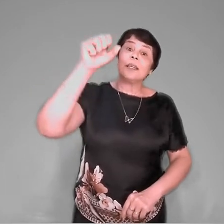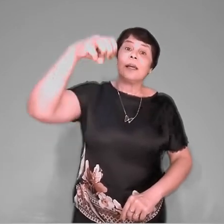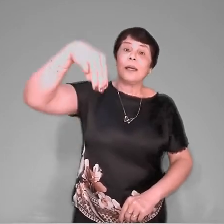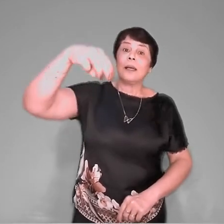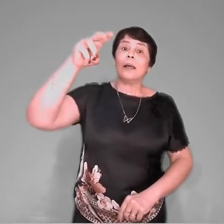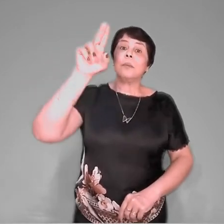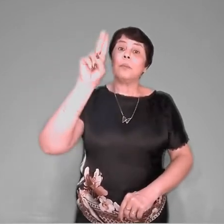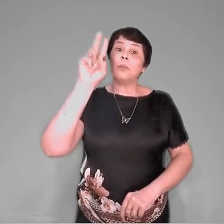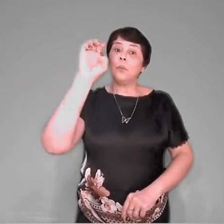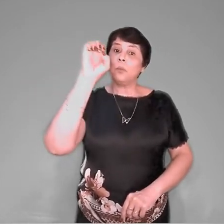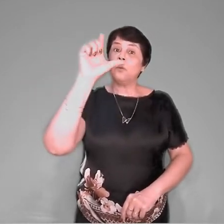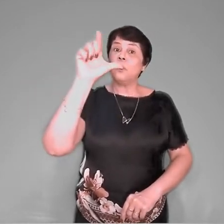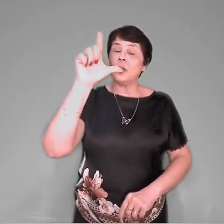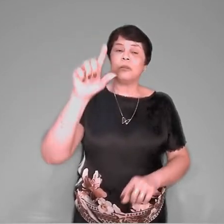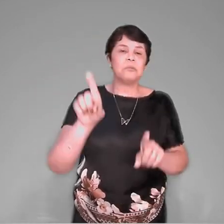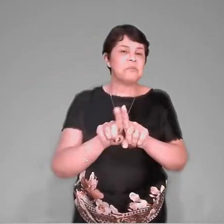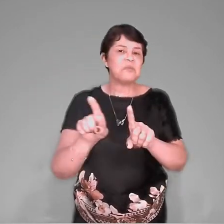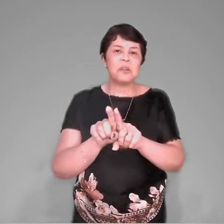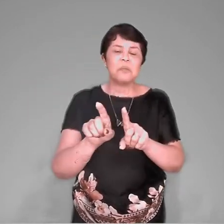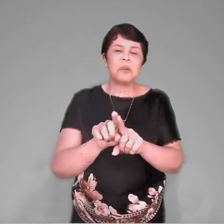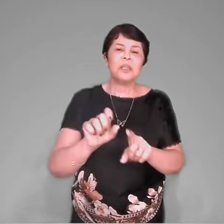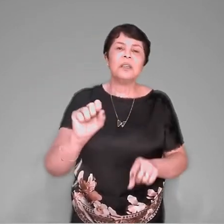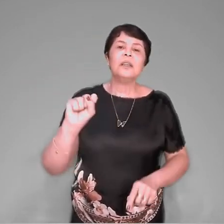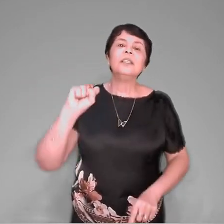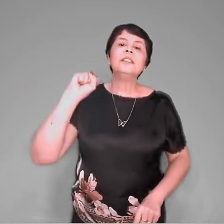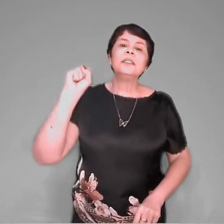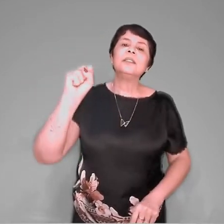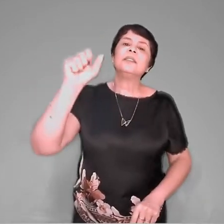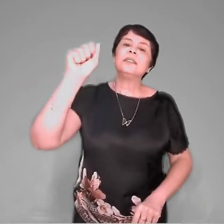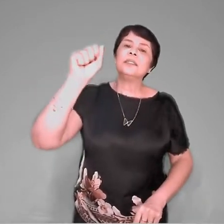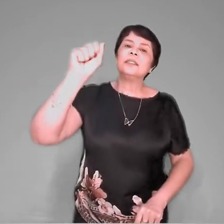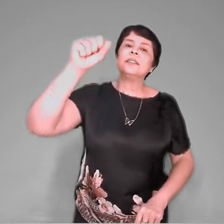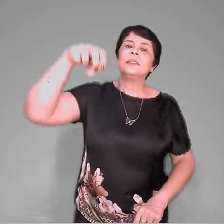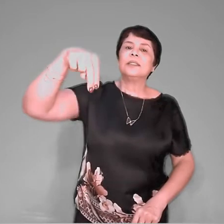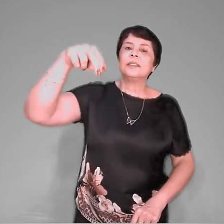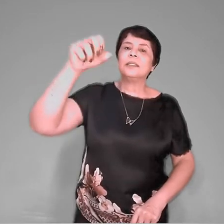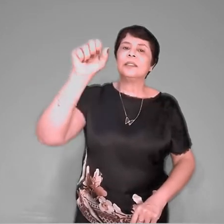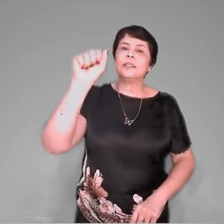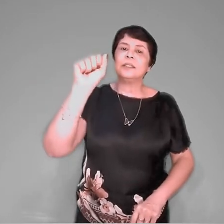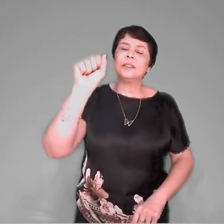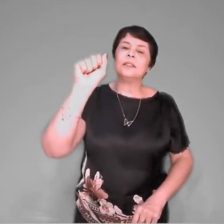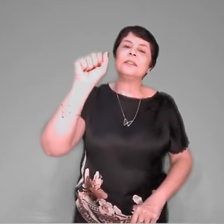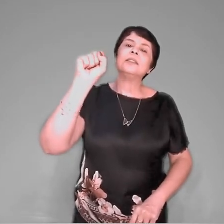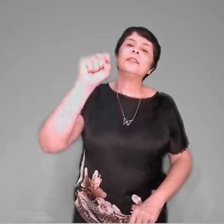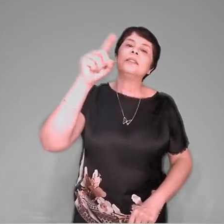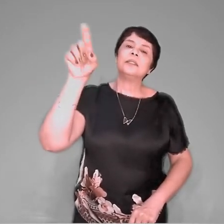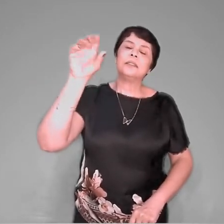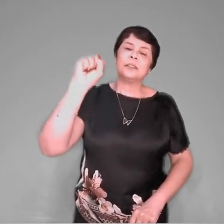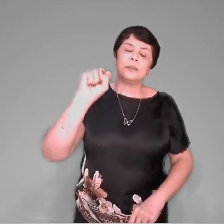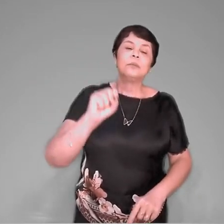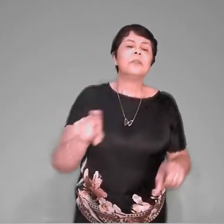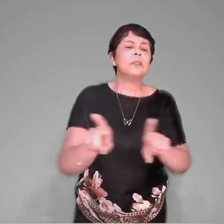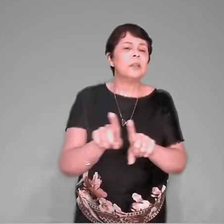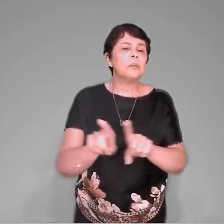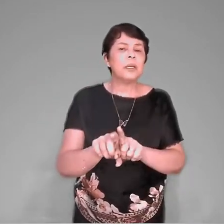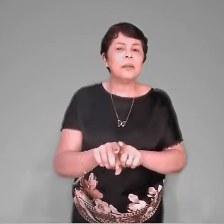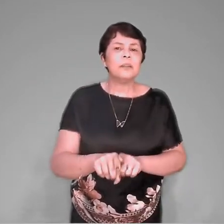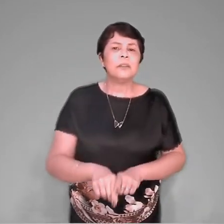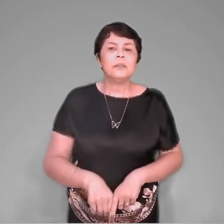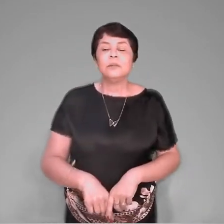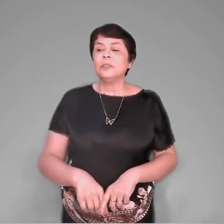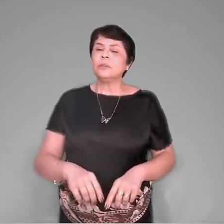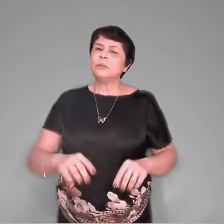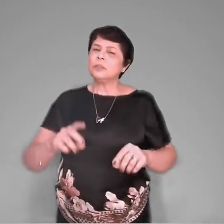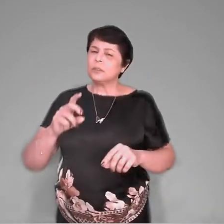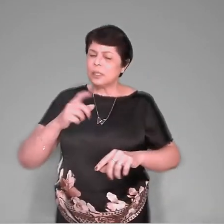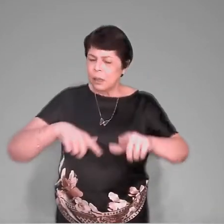agora para se formatar num edifício espiritual. Cada tijolo dedicado ao Senhor.